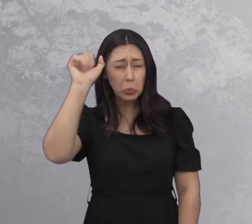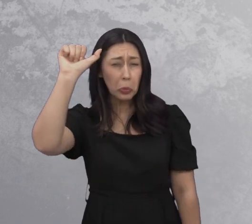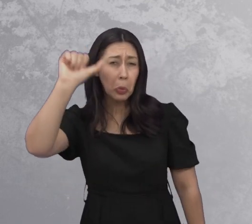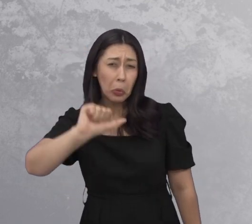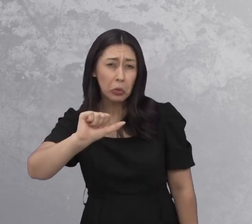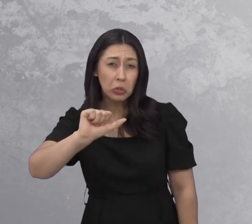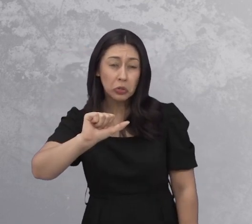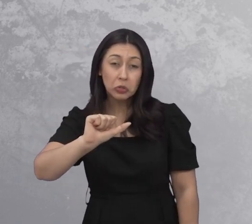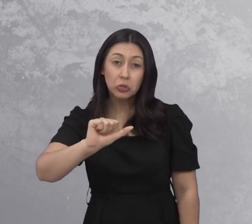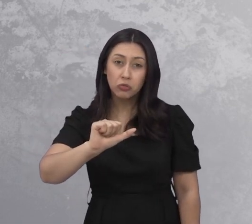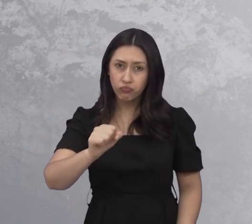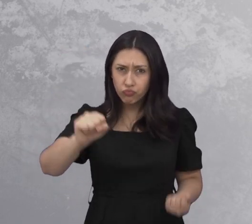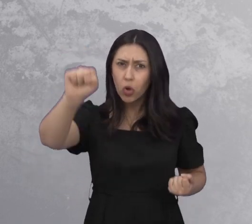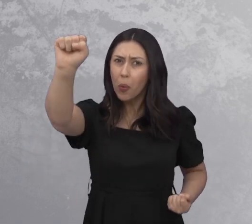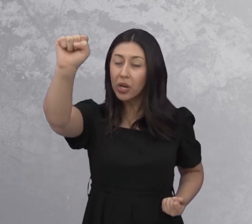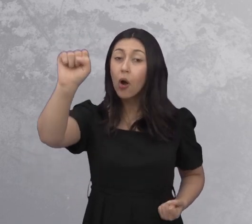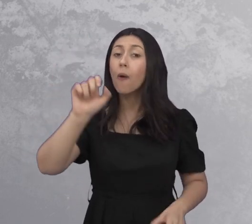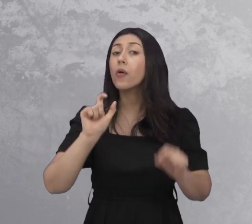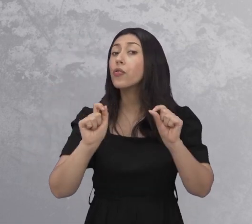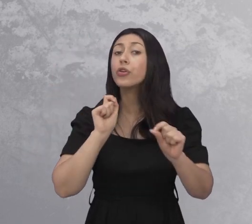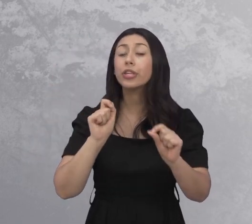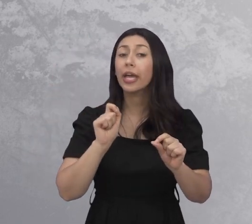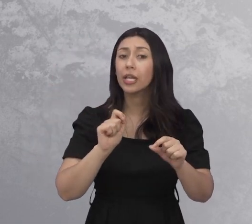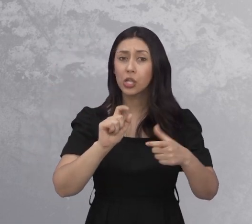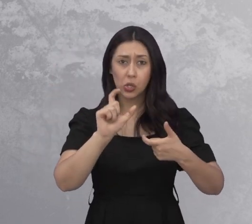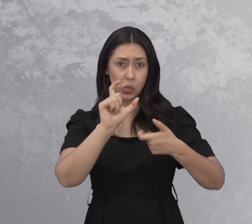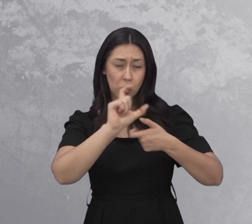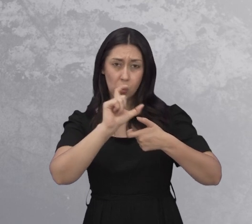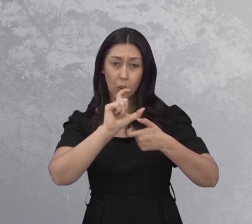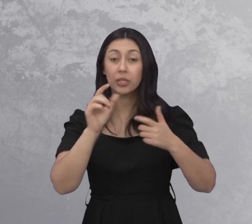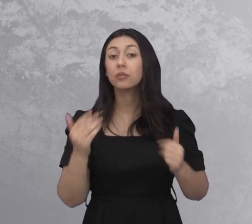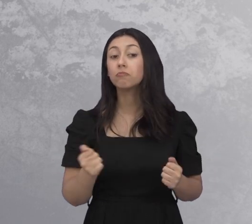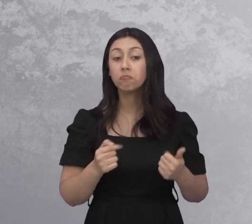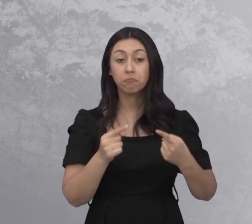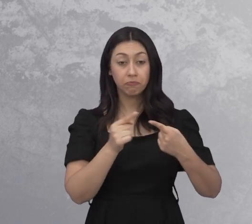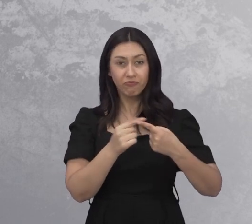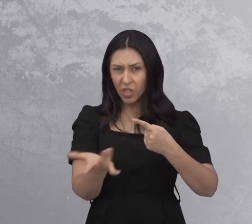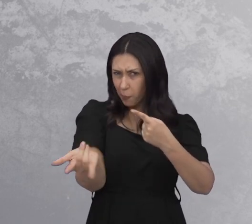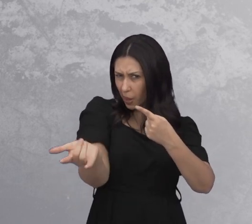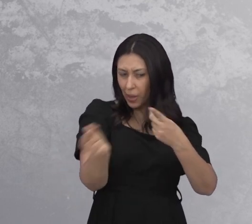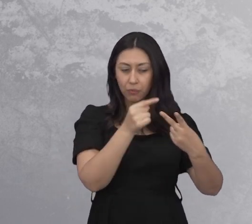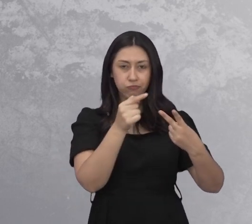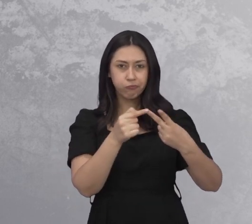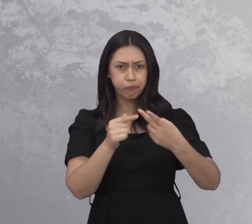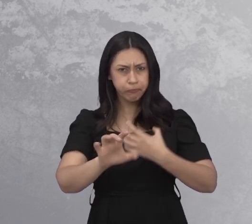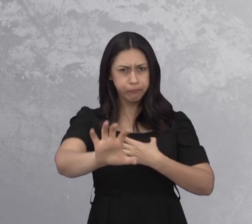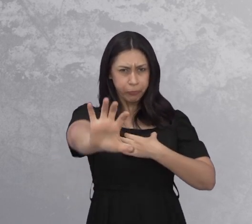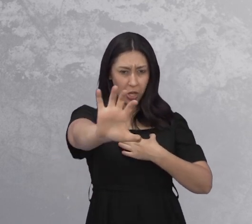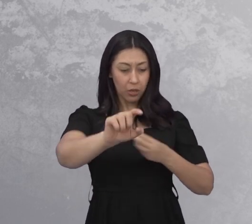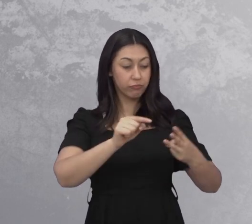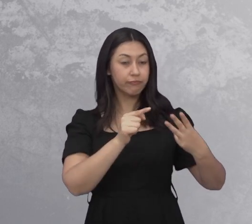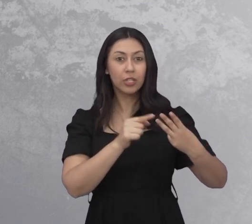quadrinhos. Qual herói sonhou com ele? Homem-Aranha, Homem de Ferro ou Hulk?